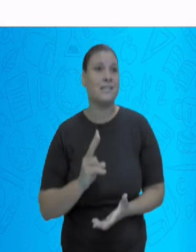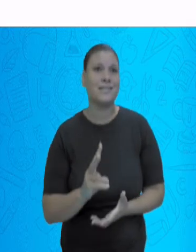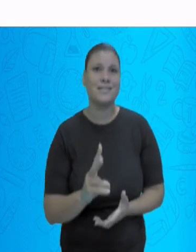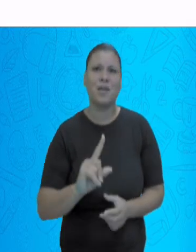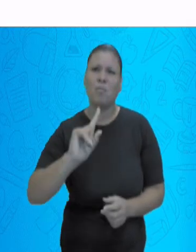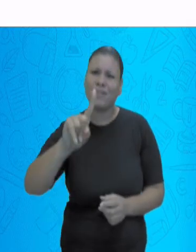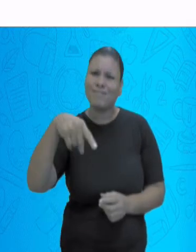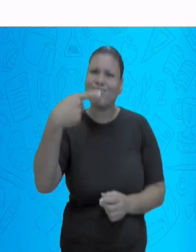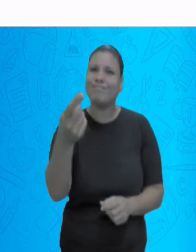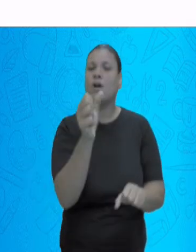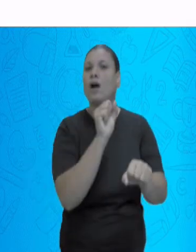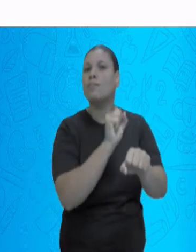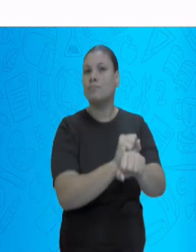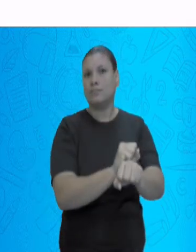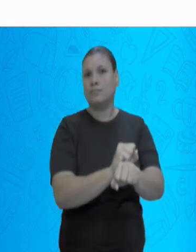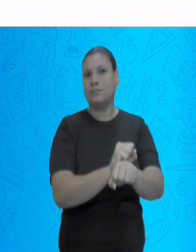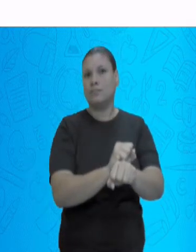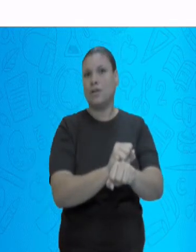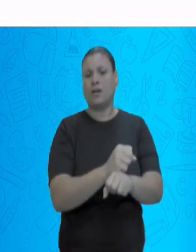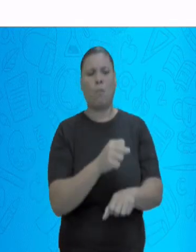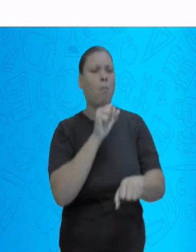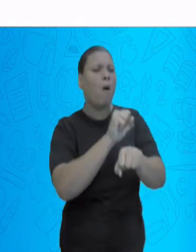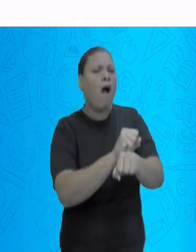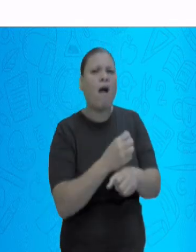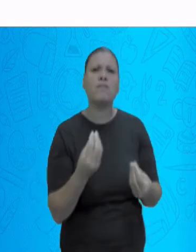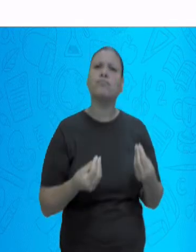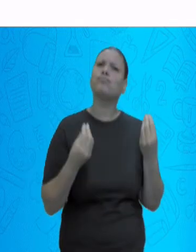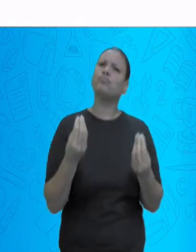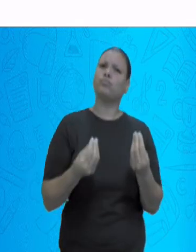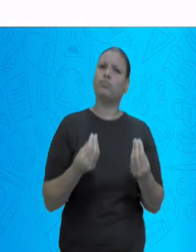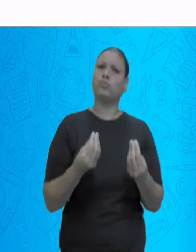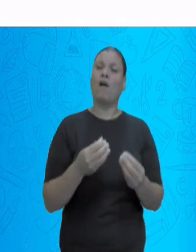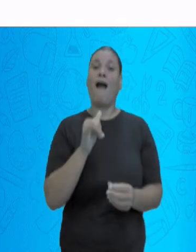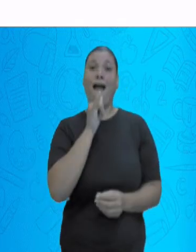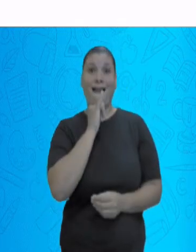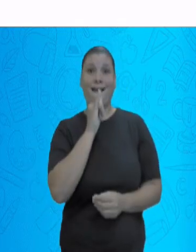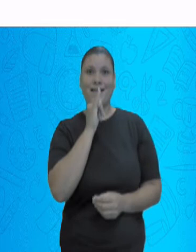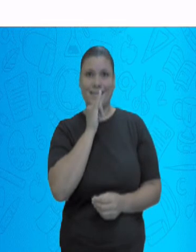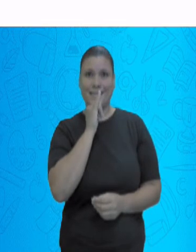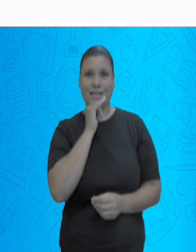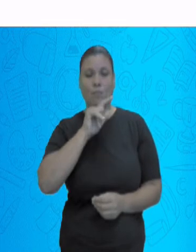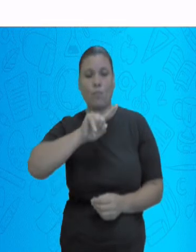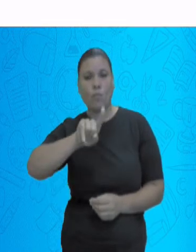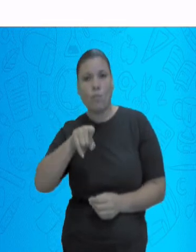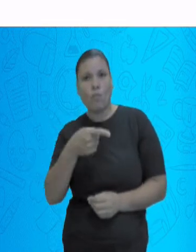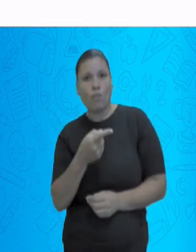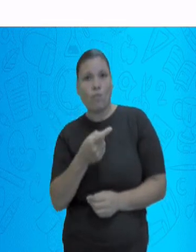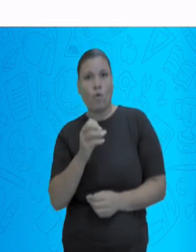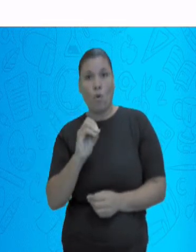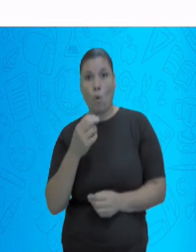pausas. Como entrou em férias, pediu-me para entregar o documento.